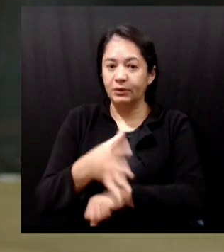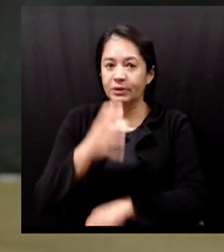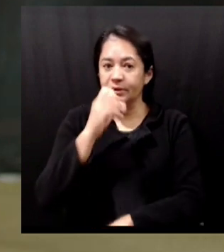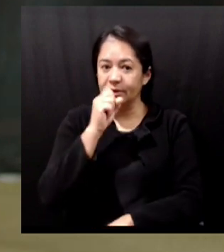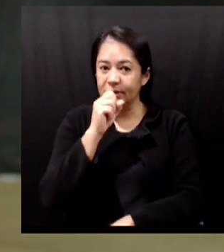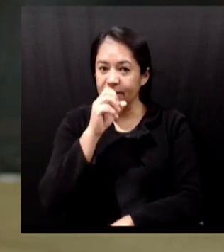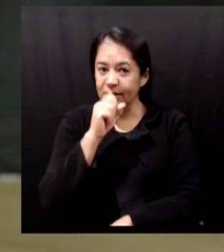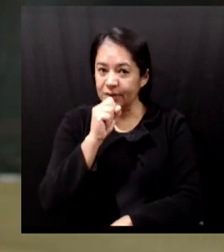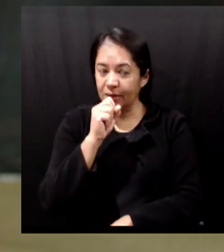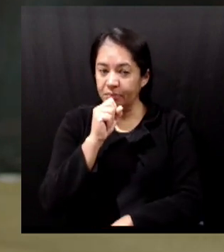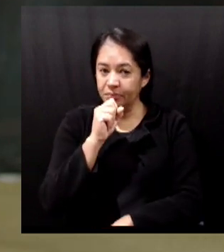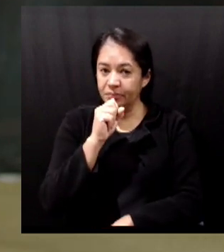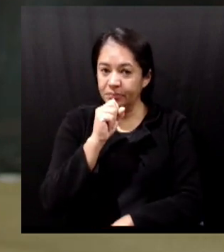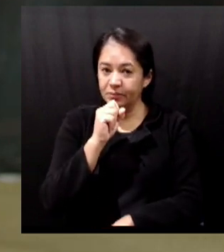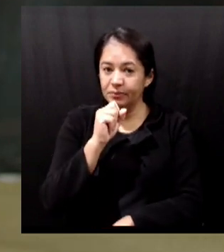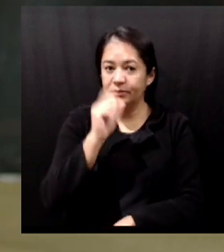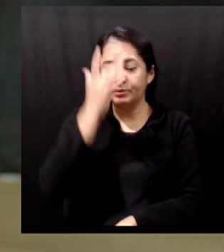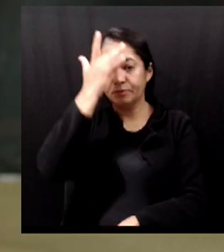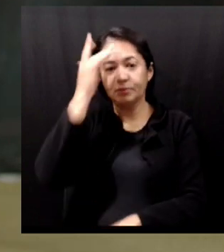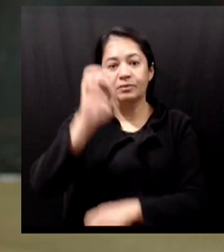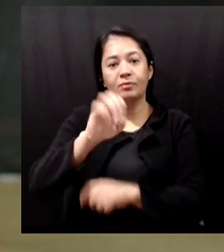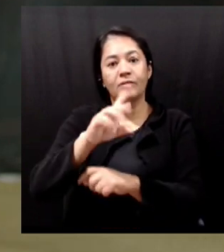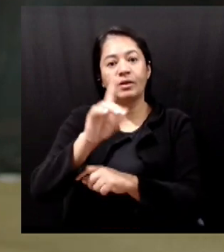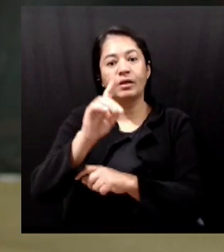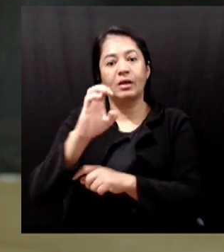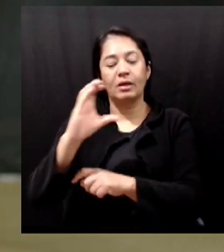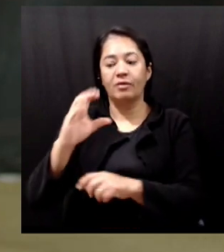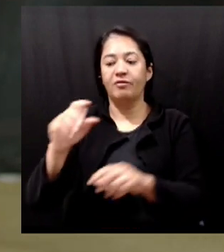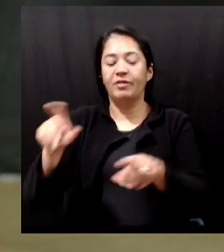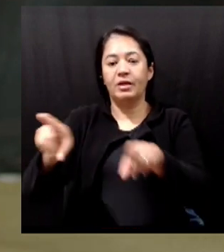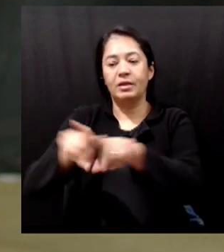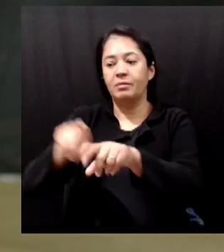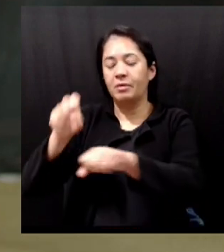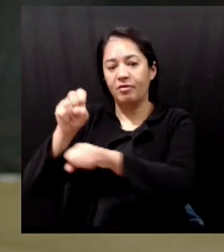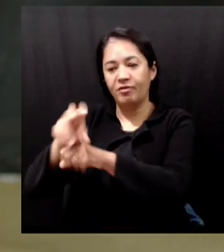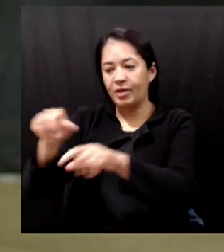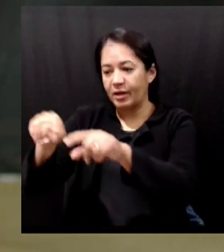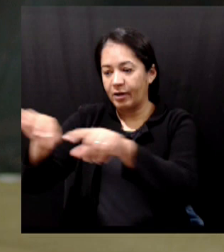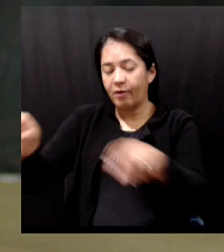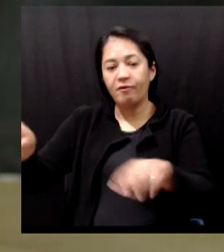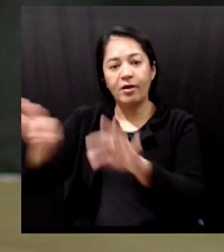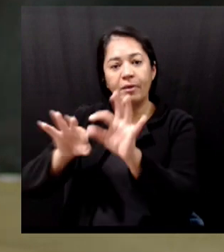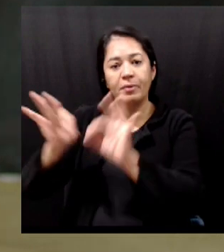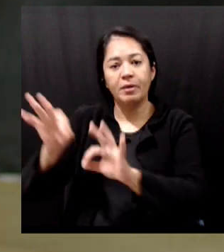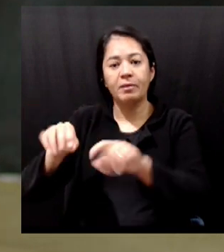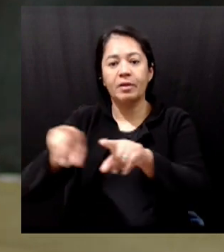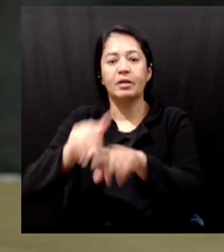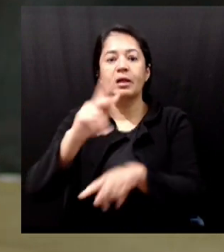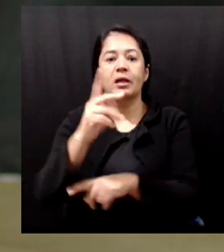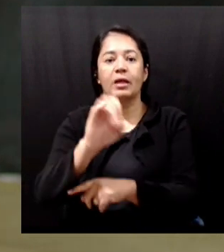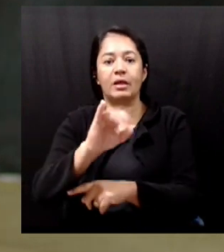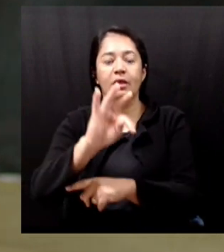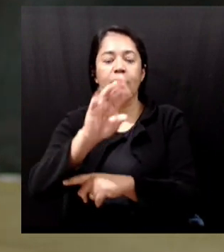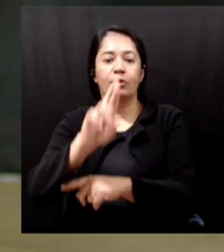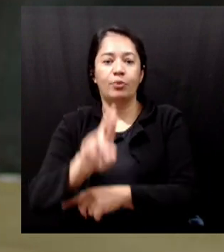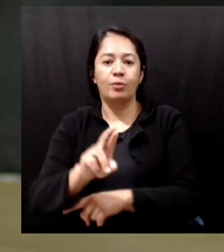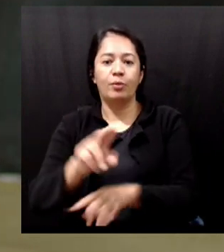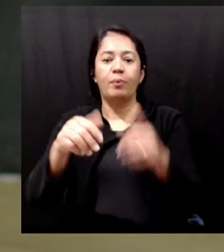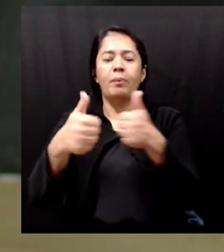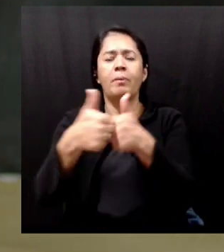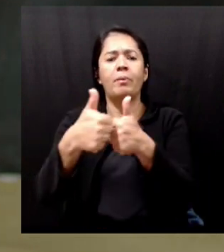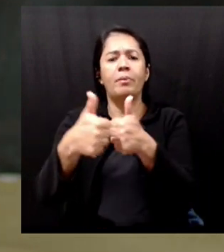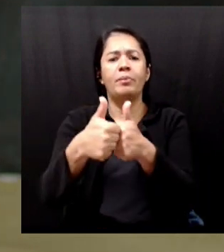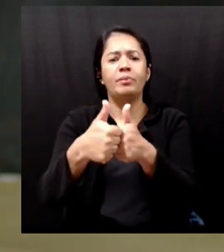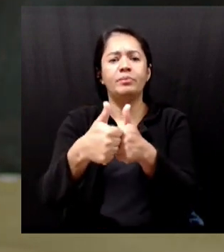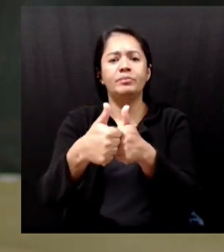a reserva de vagas nos bolsões da Dona Luísa de Gusmão e também da Heitor Penteado, próximos ao palco,